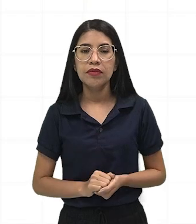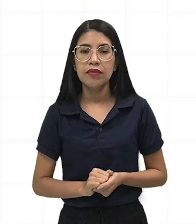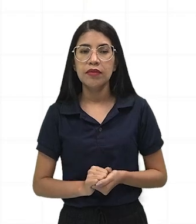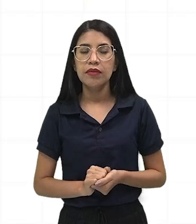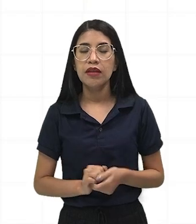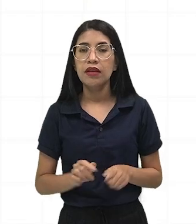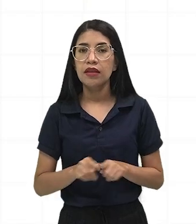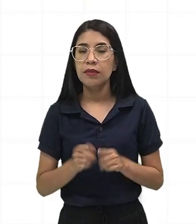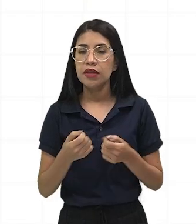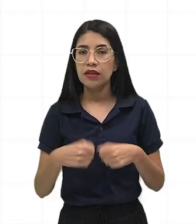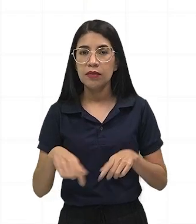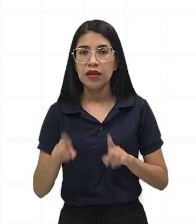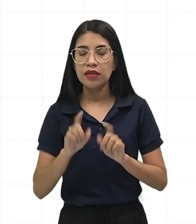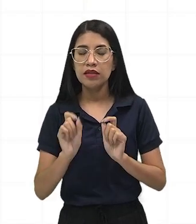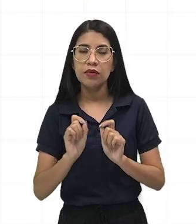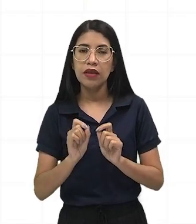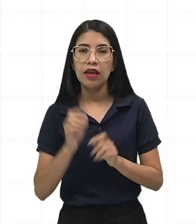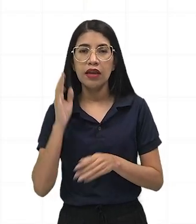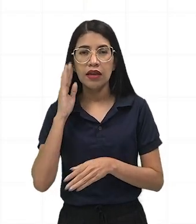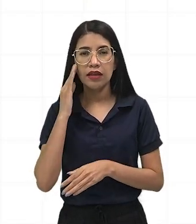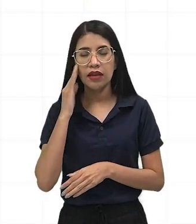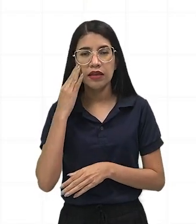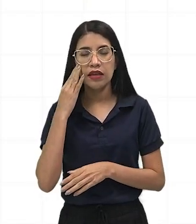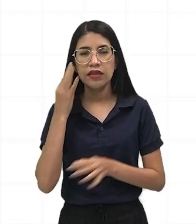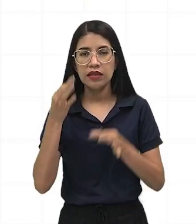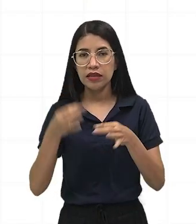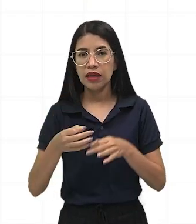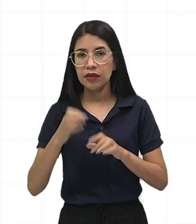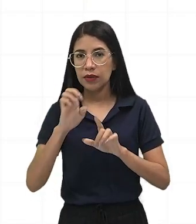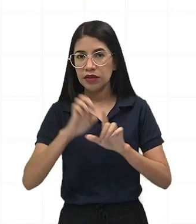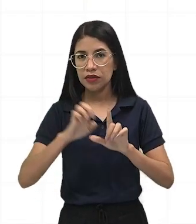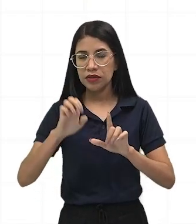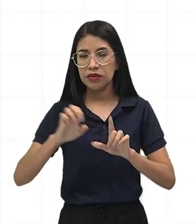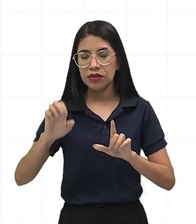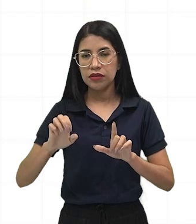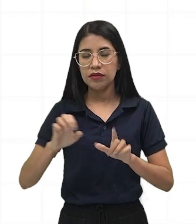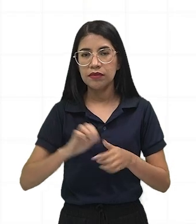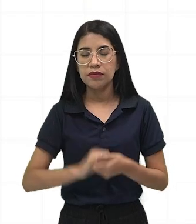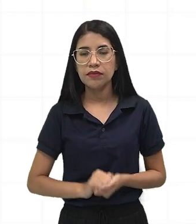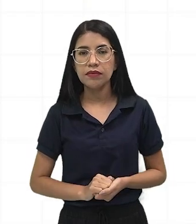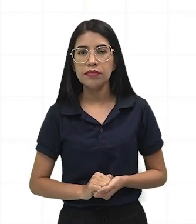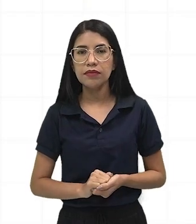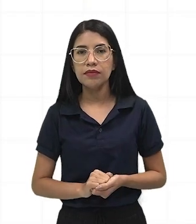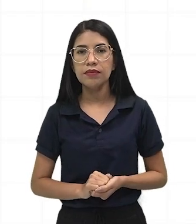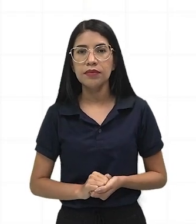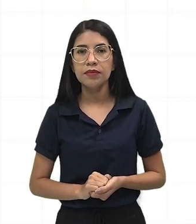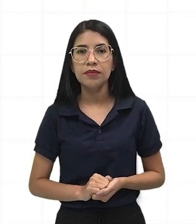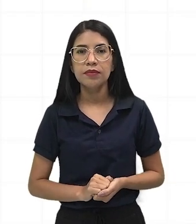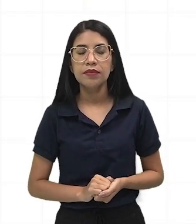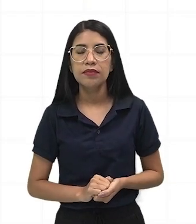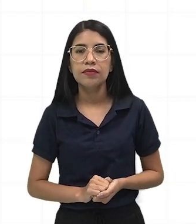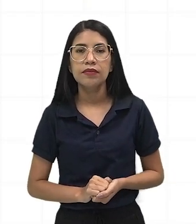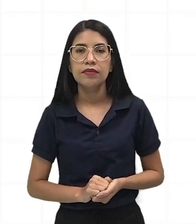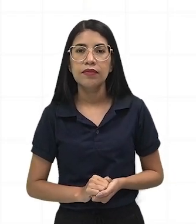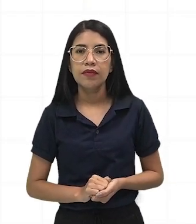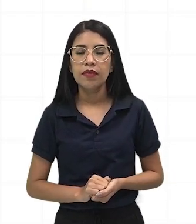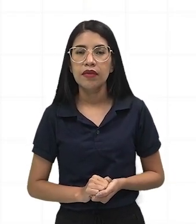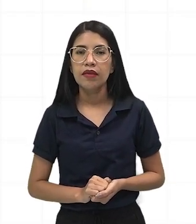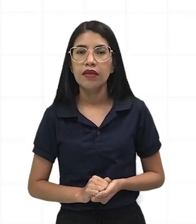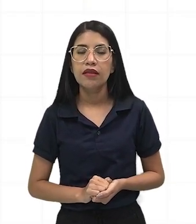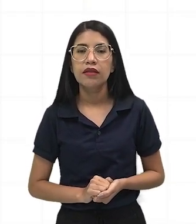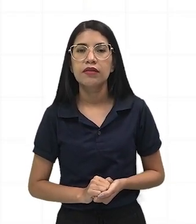a necessidade de inferência estatística. Tá? Inferência estatística. Por quê?